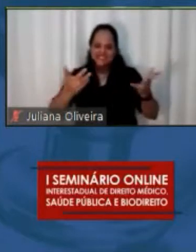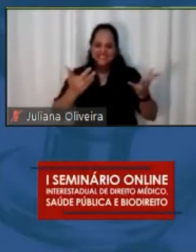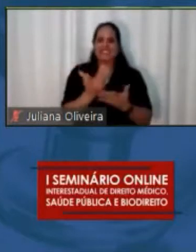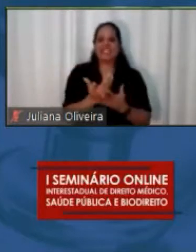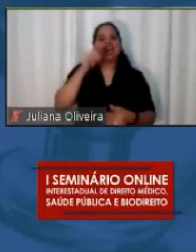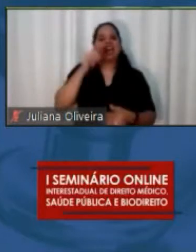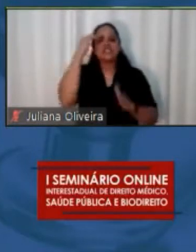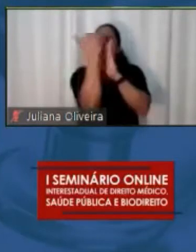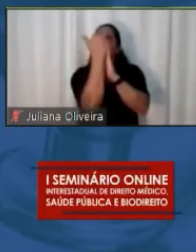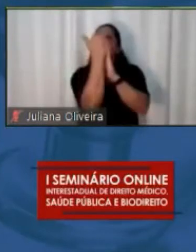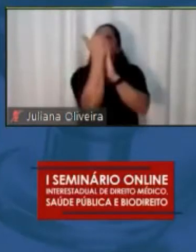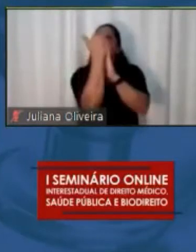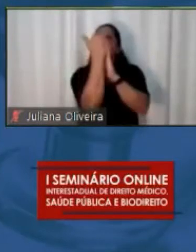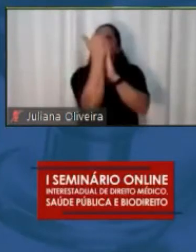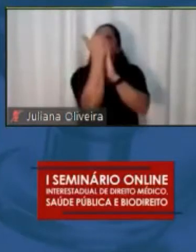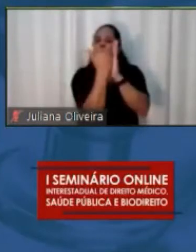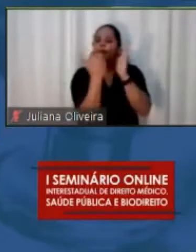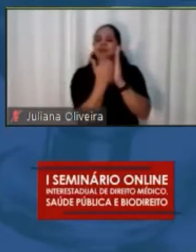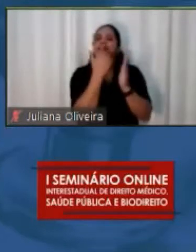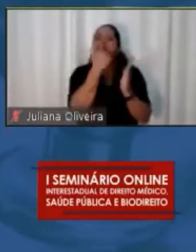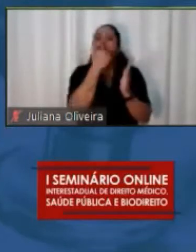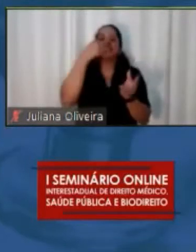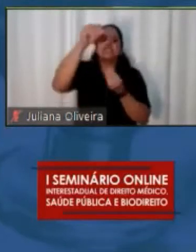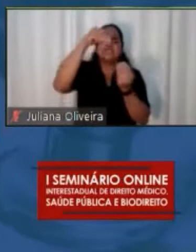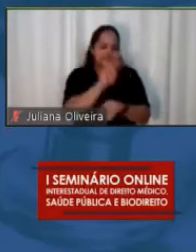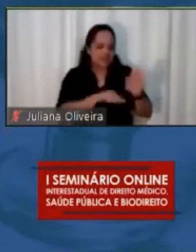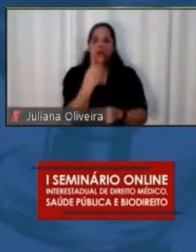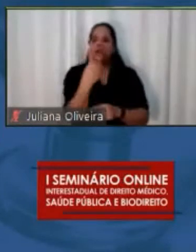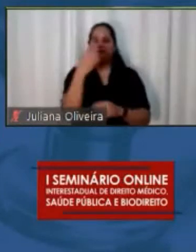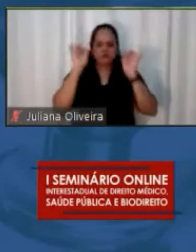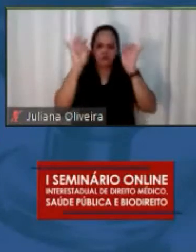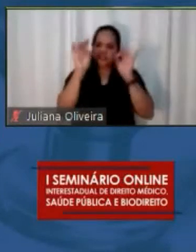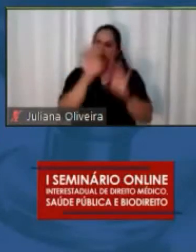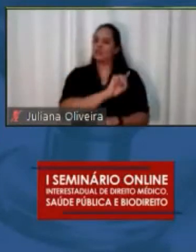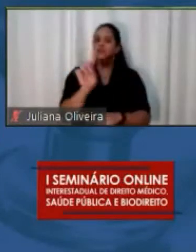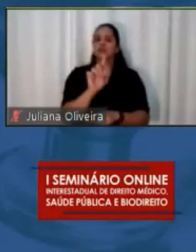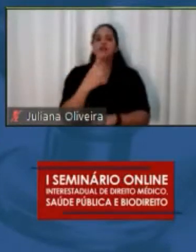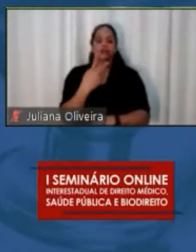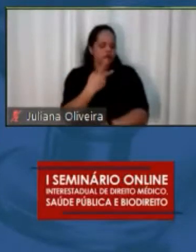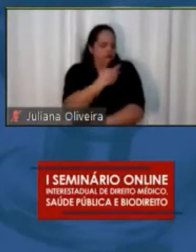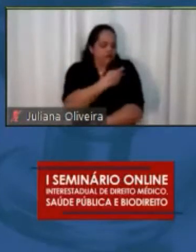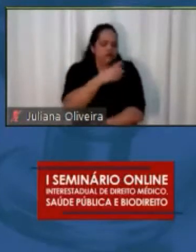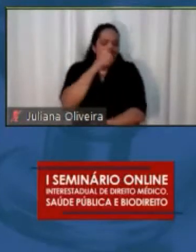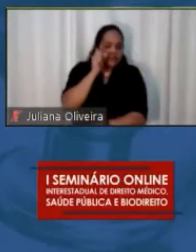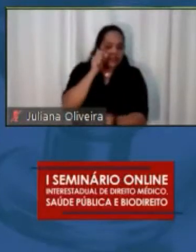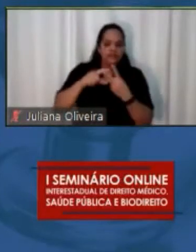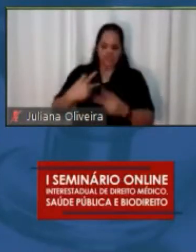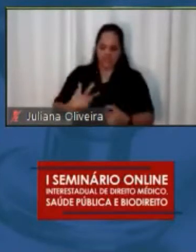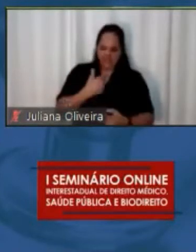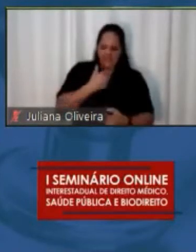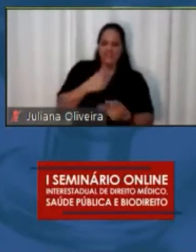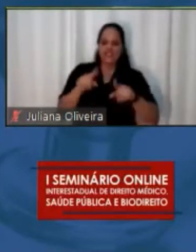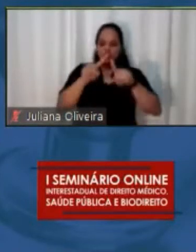programa de uma especialidade, mas envolve a anestesia, a cirurgia, a clínica e a terapia